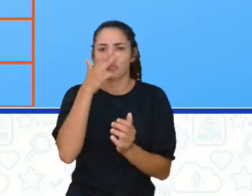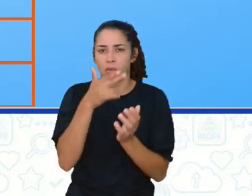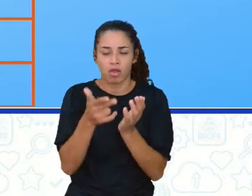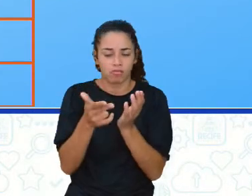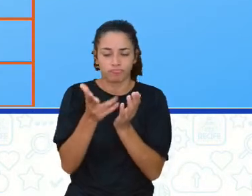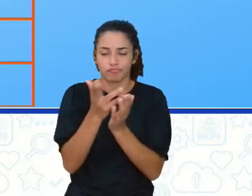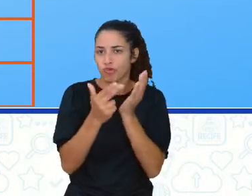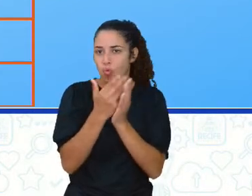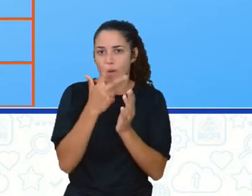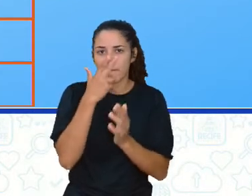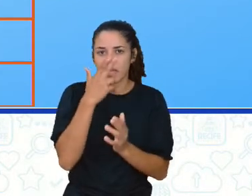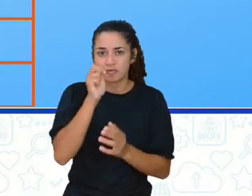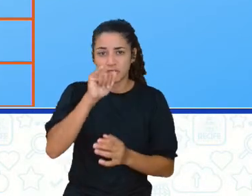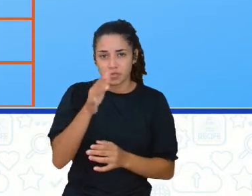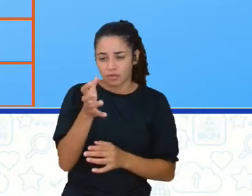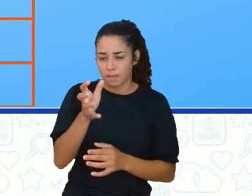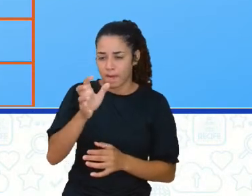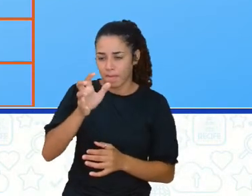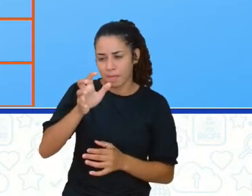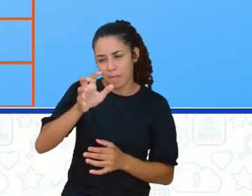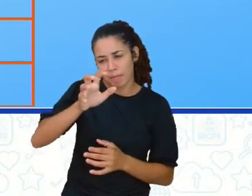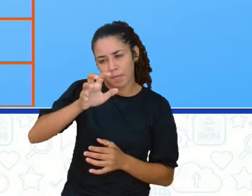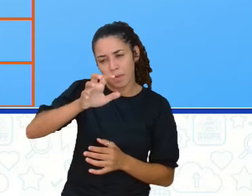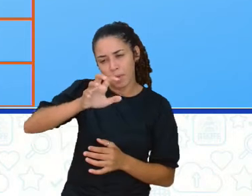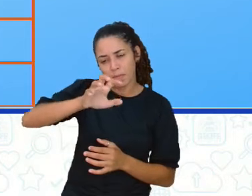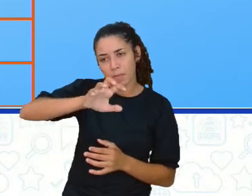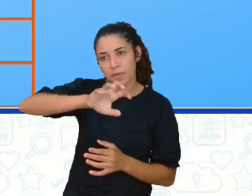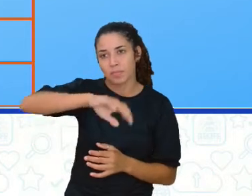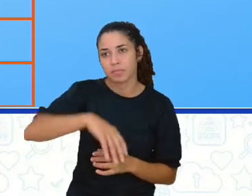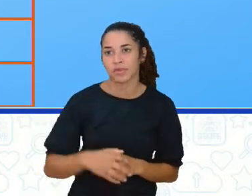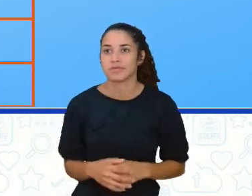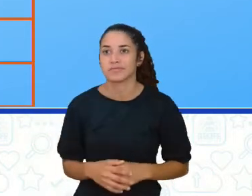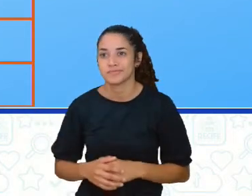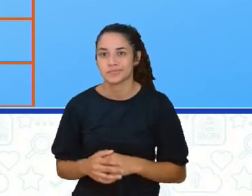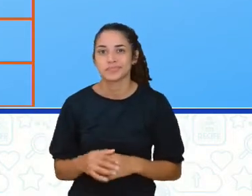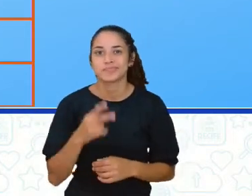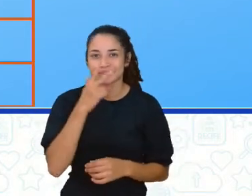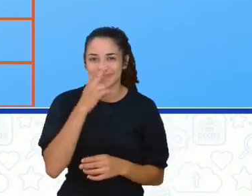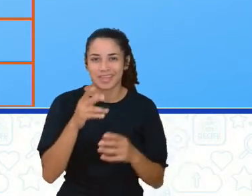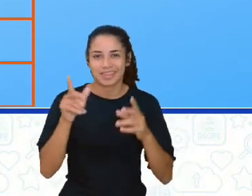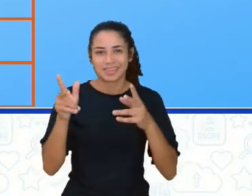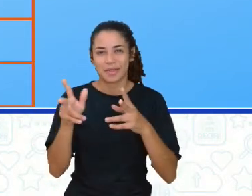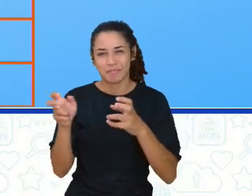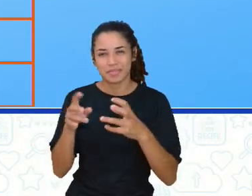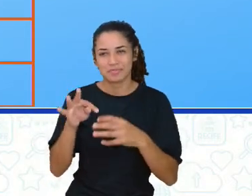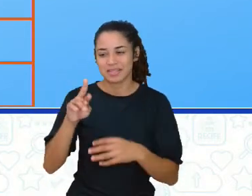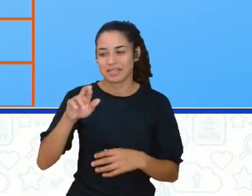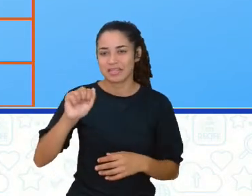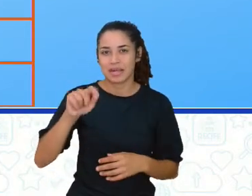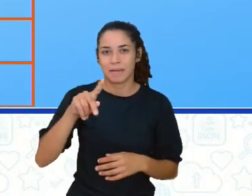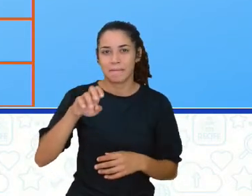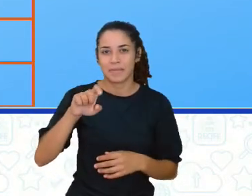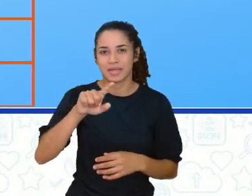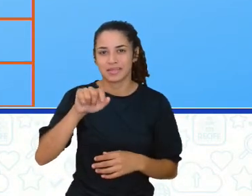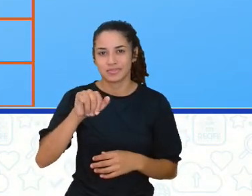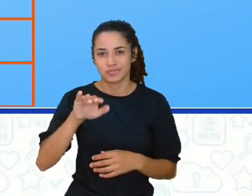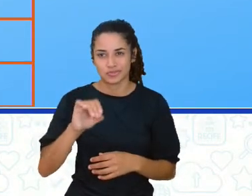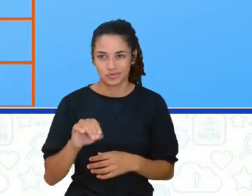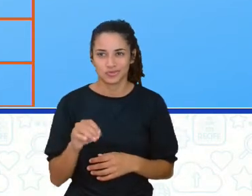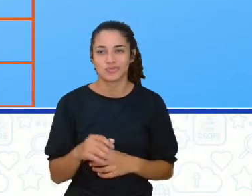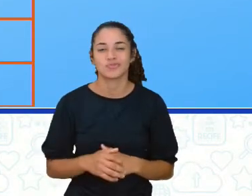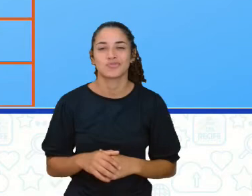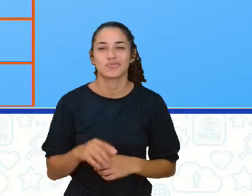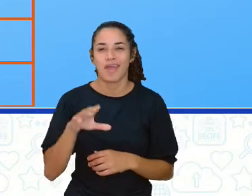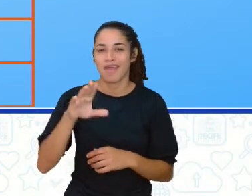aí. Veja os nossos trapézios retângulos. Percebam, né, que é um